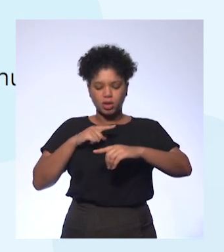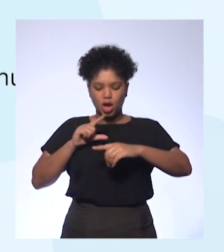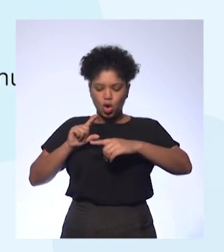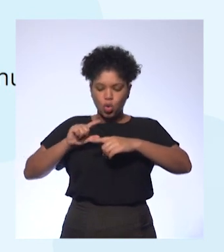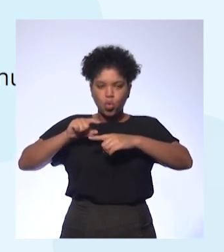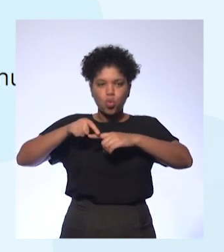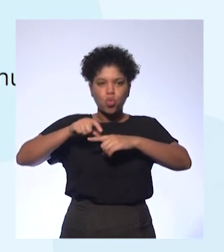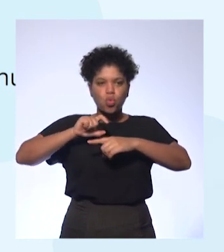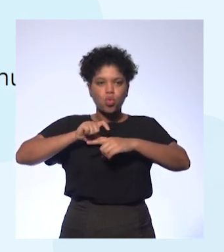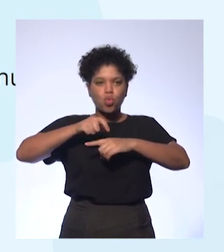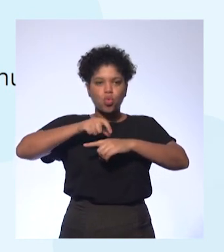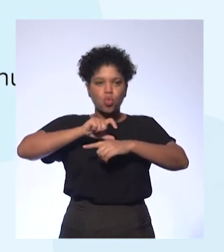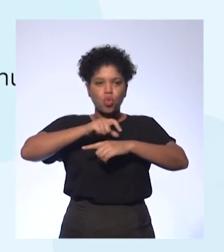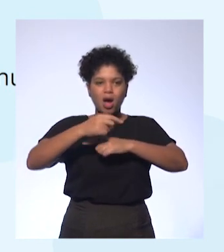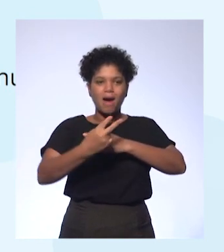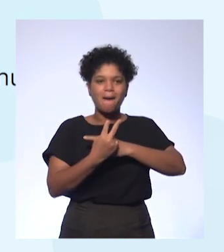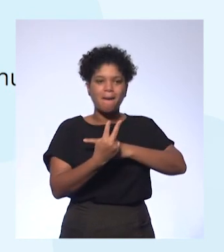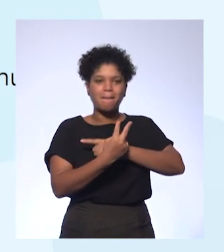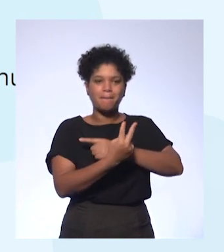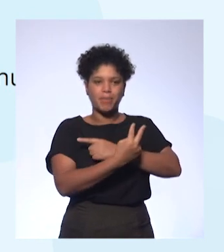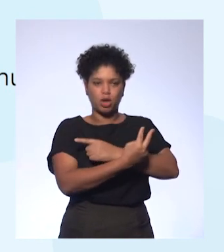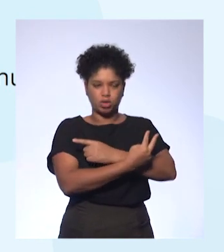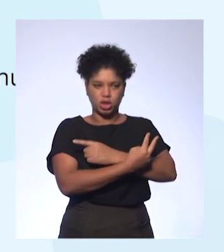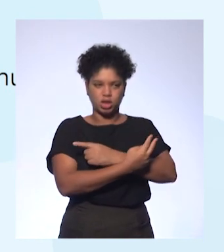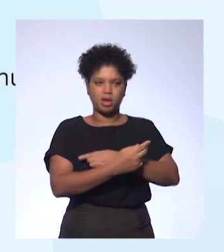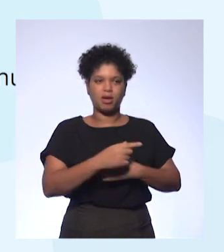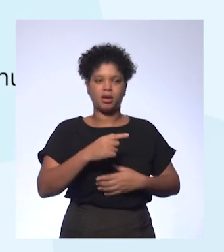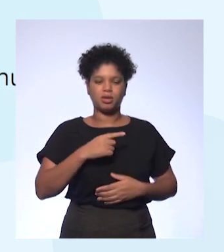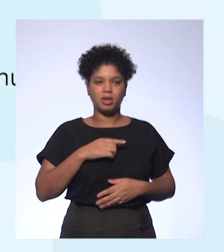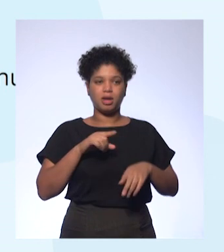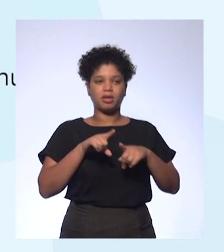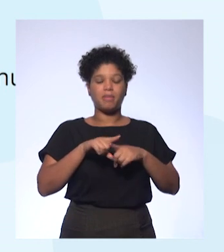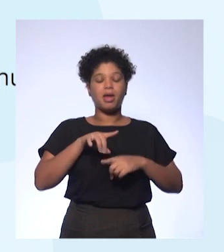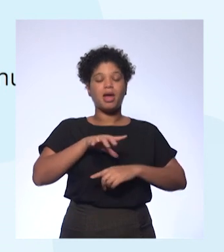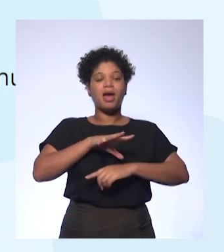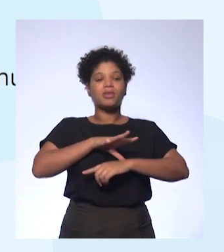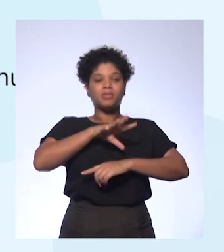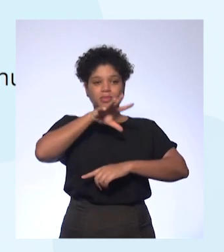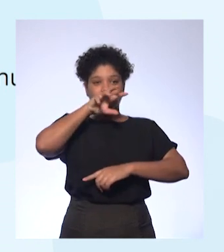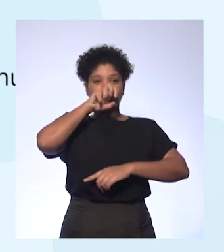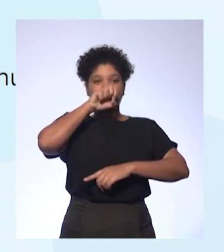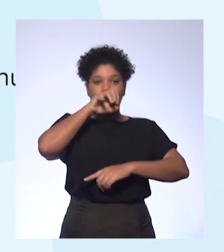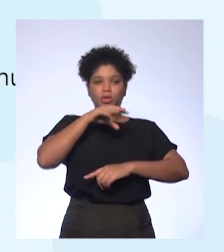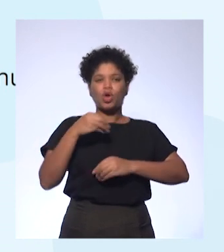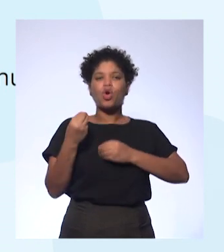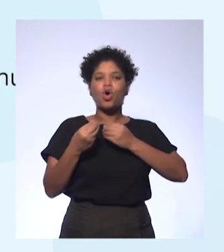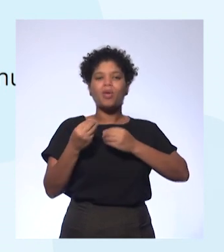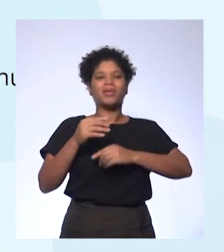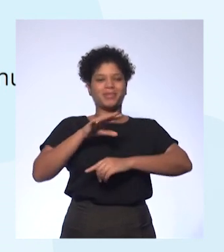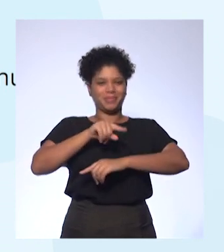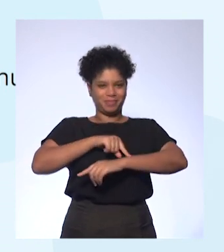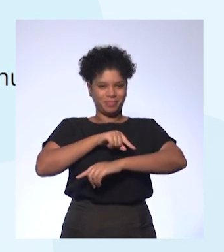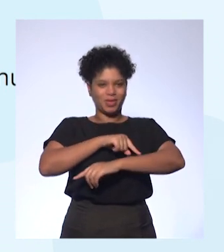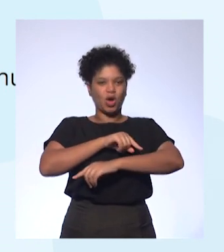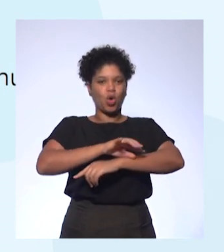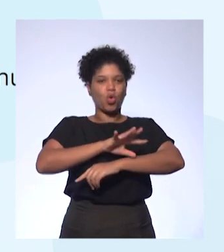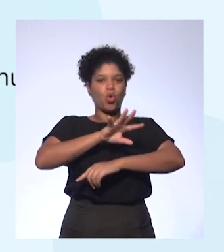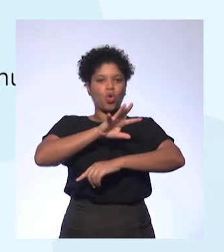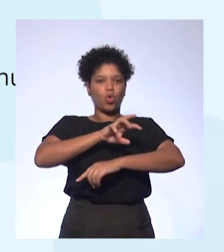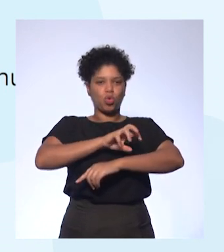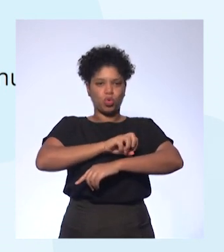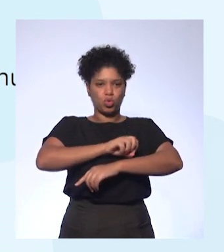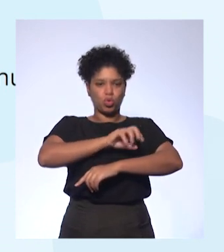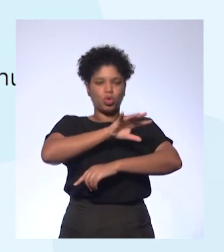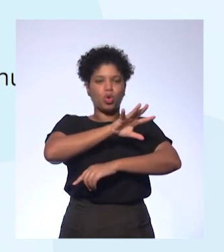aí, nessa camada protetora. Também a respiração é cutânea. E eles têm a